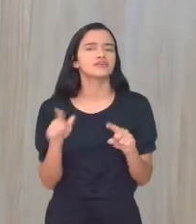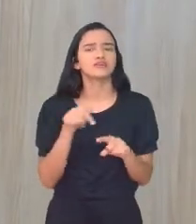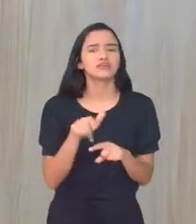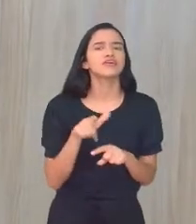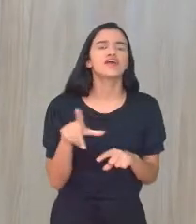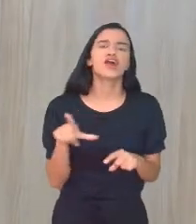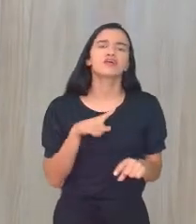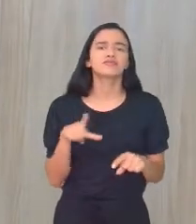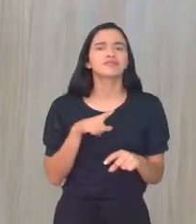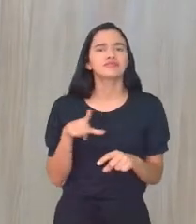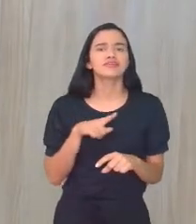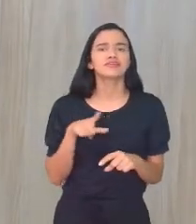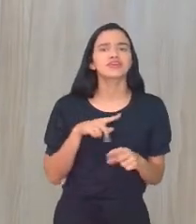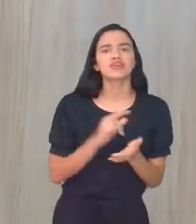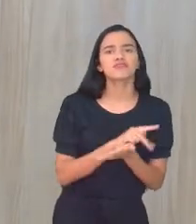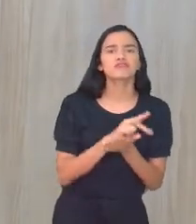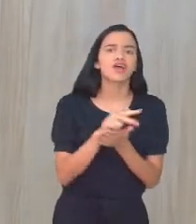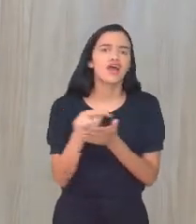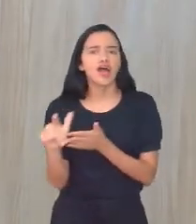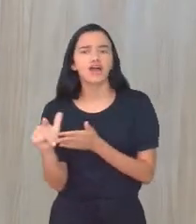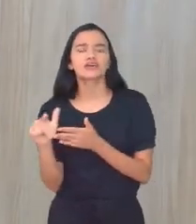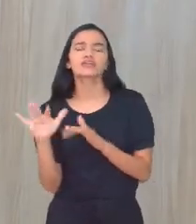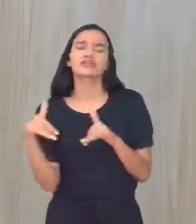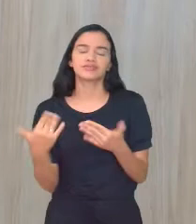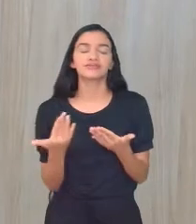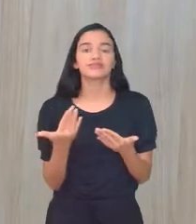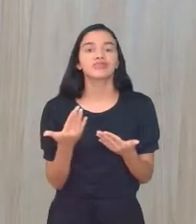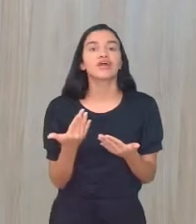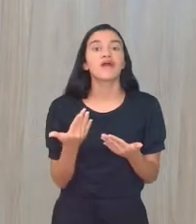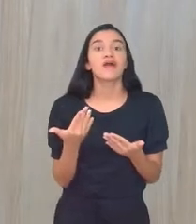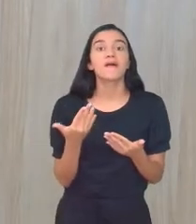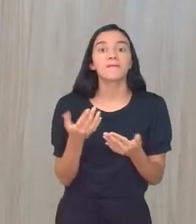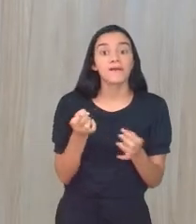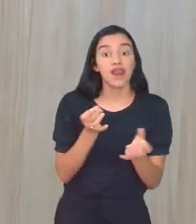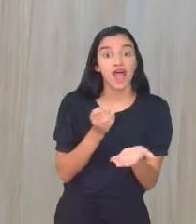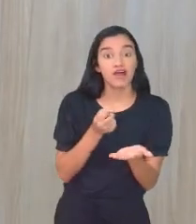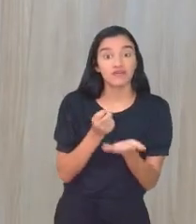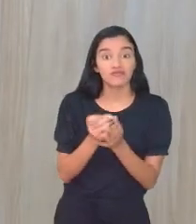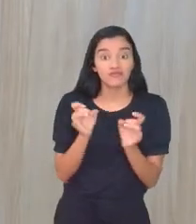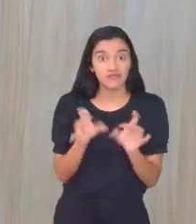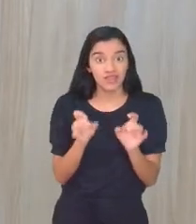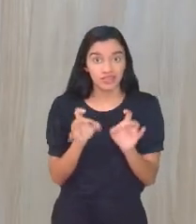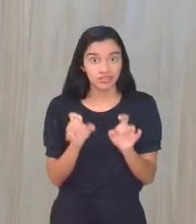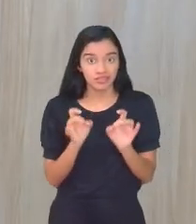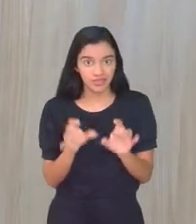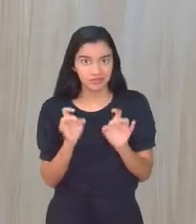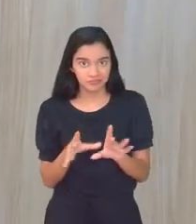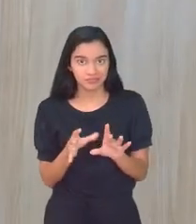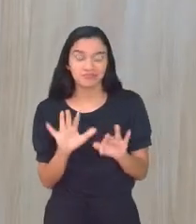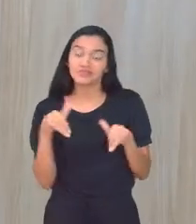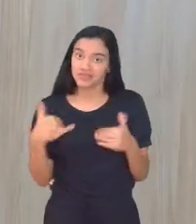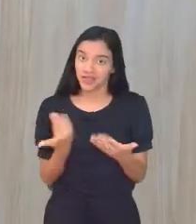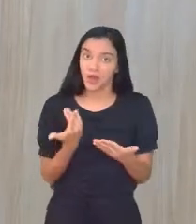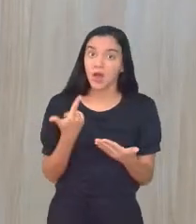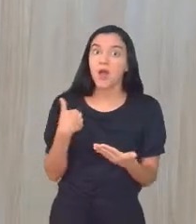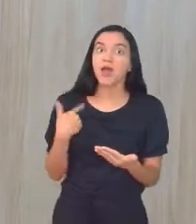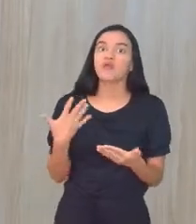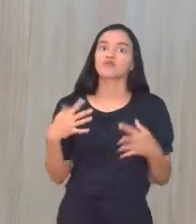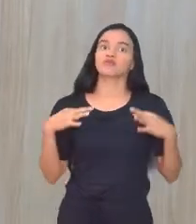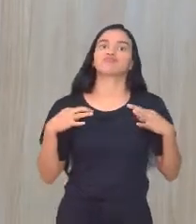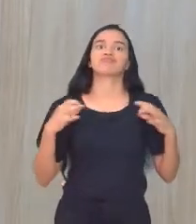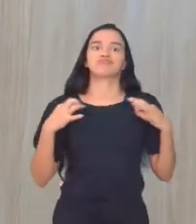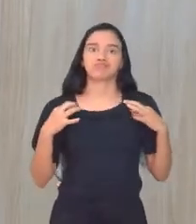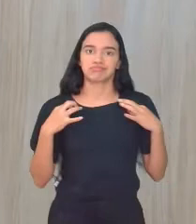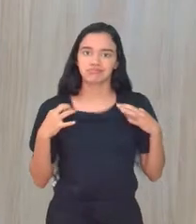ter que sair várias peças dessa para venda. Então, eu vou